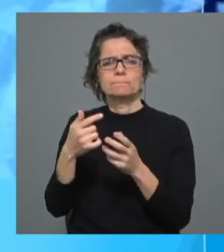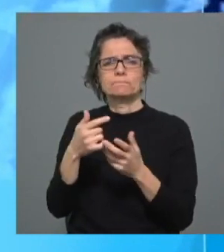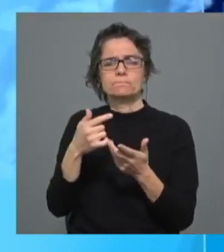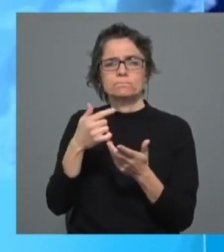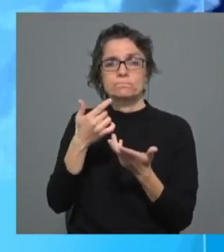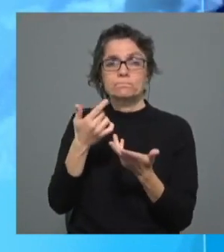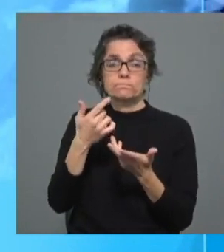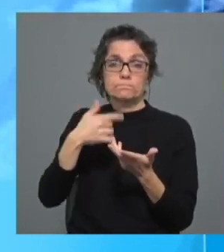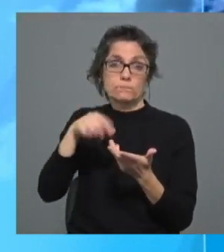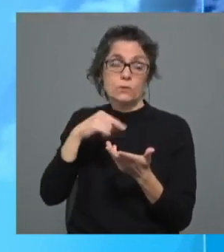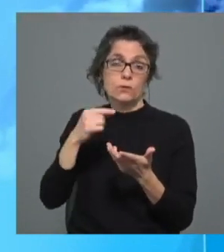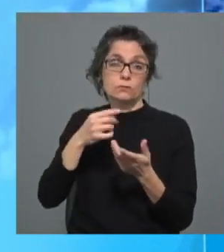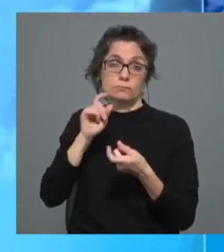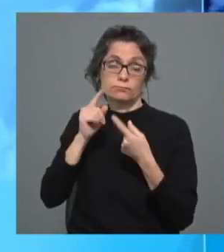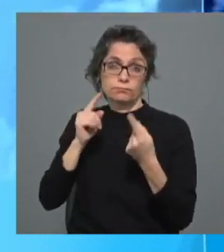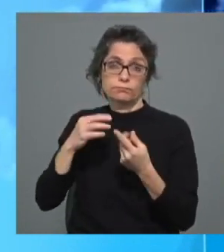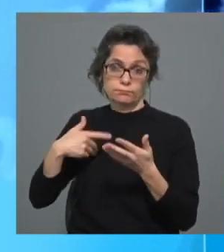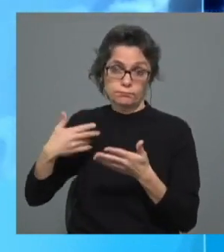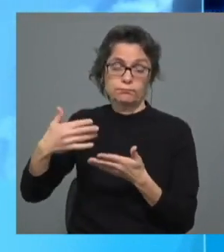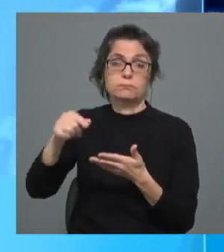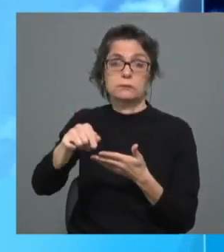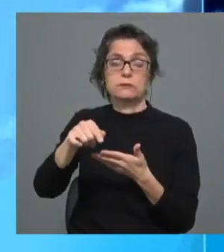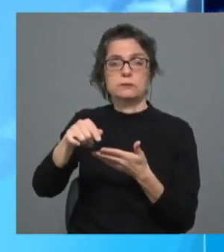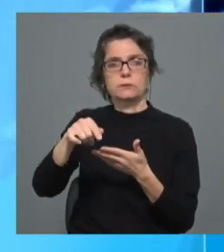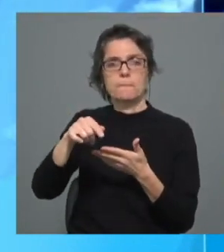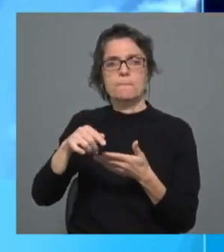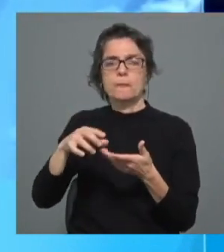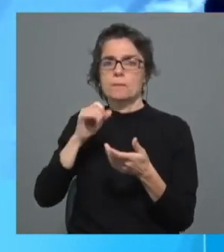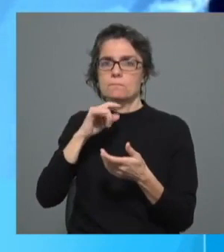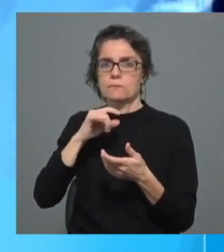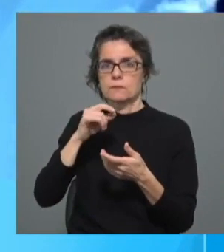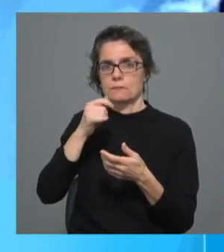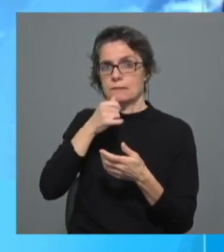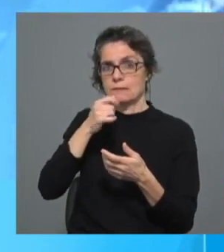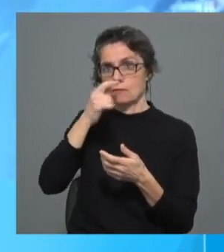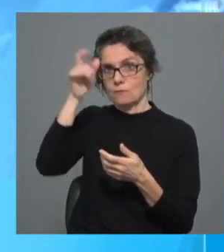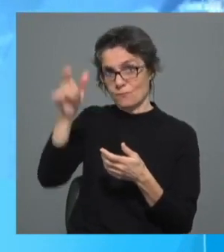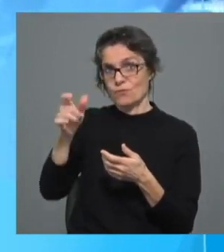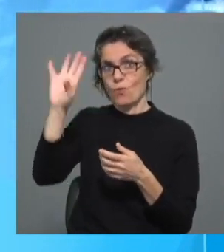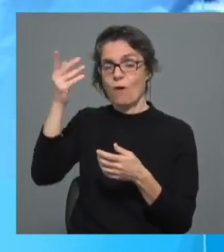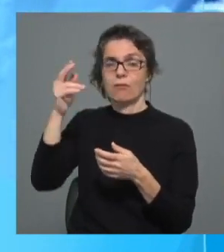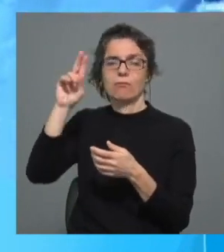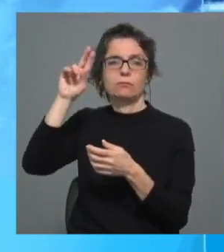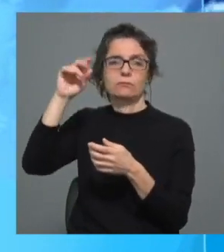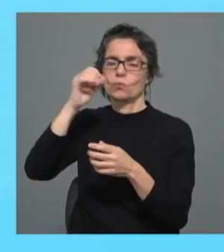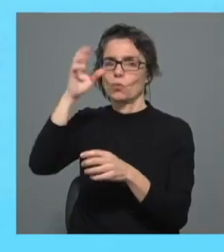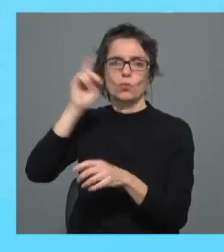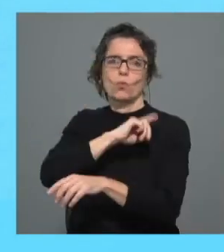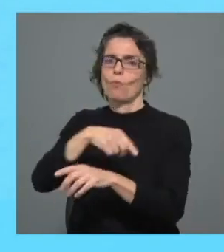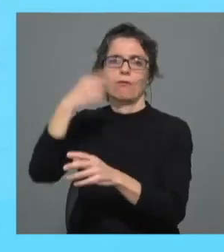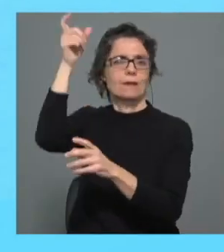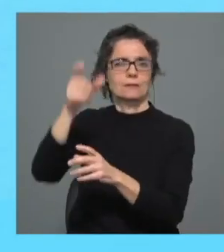íamos conversando desde o início, estará em torno de uma pessoa na sua queda do poder. Eu acho que está sobretudo em torno